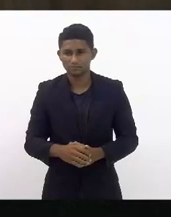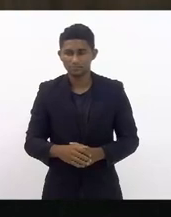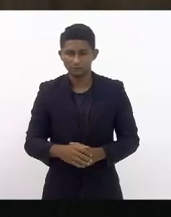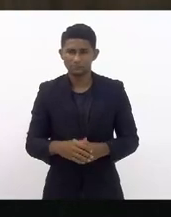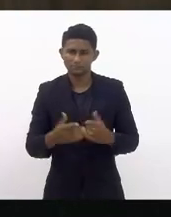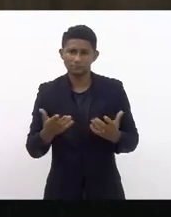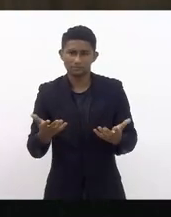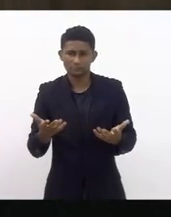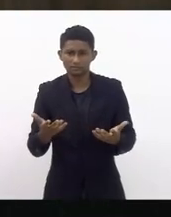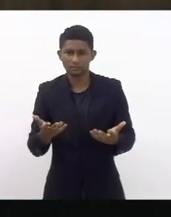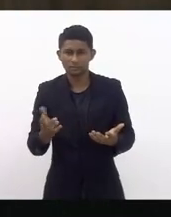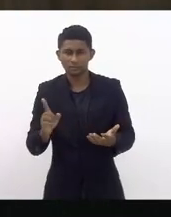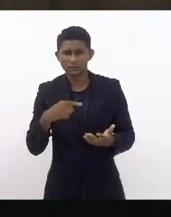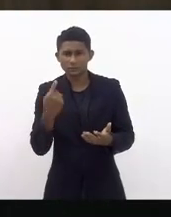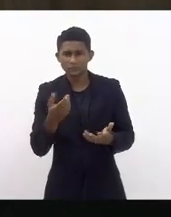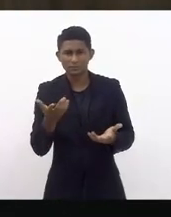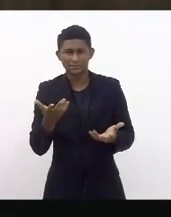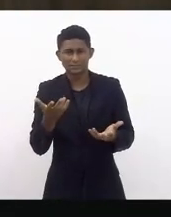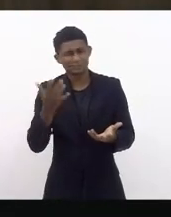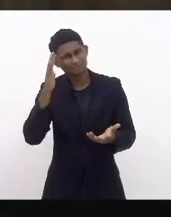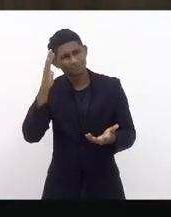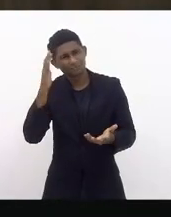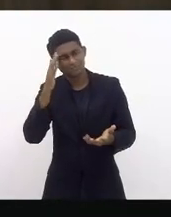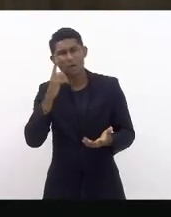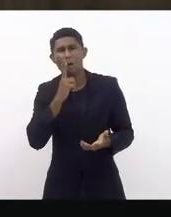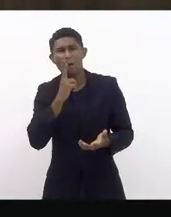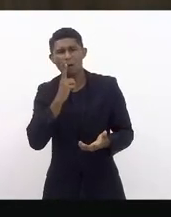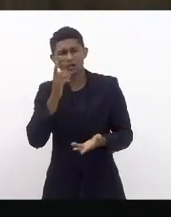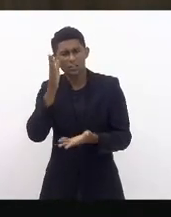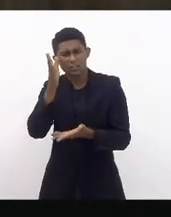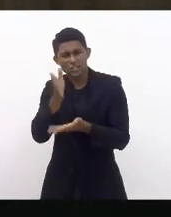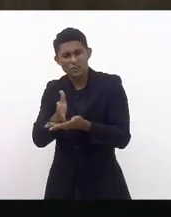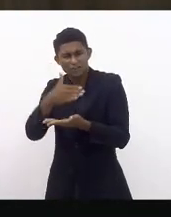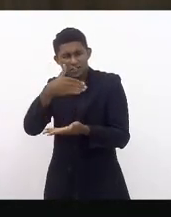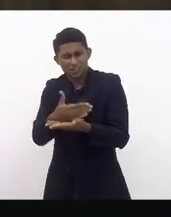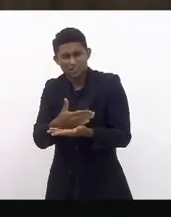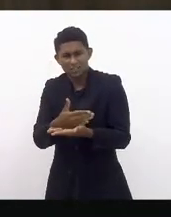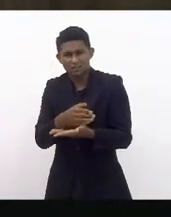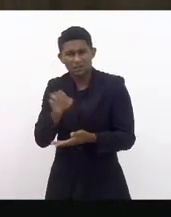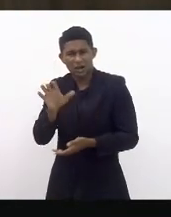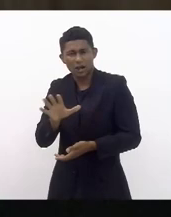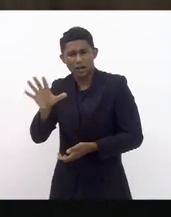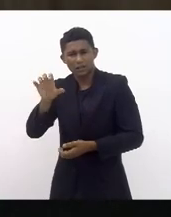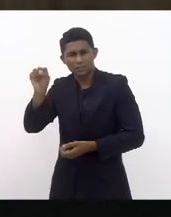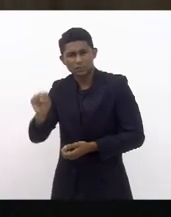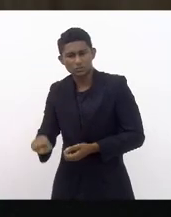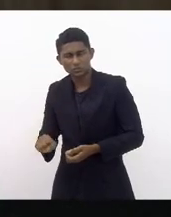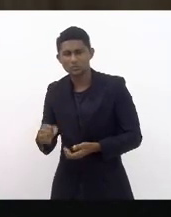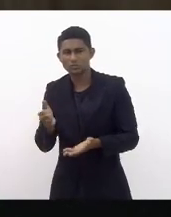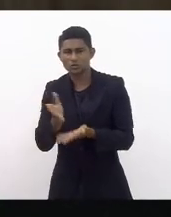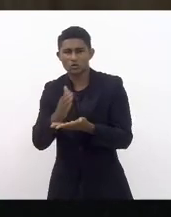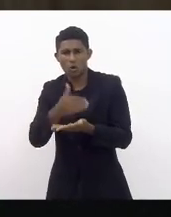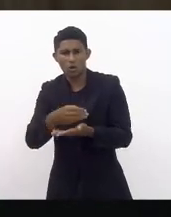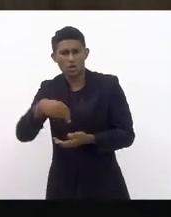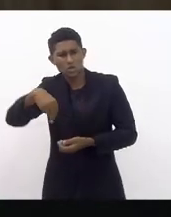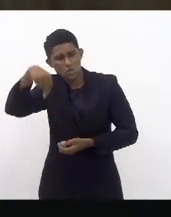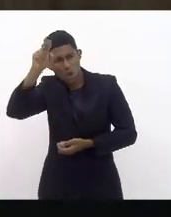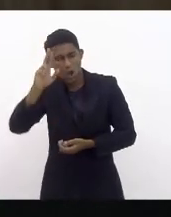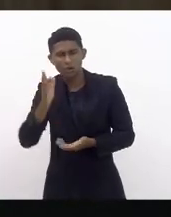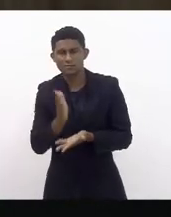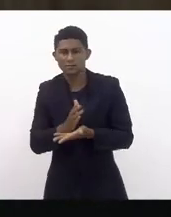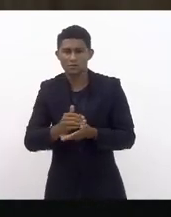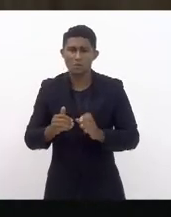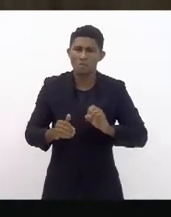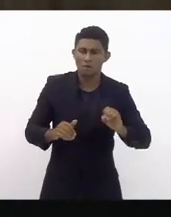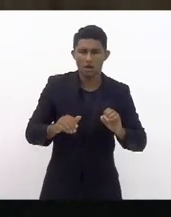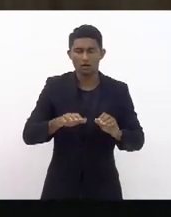dividir quem é da Zona Oeste ou quem é da Zona Sul ou quem é da Zona Norte. Nós aqui temos que